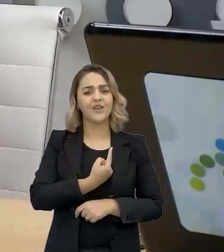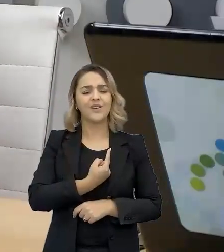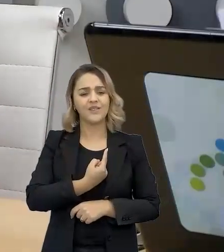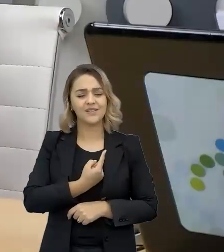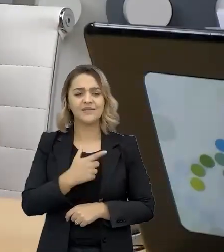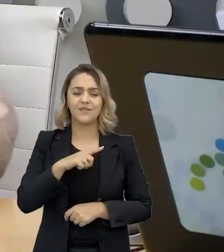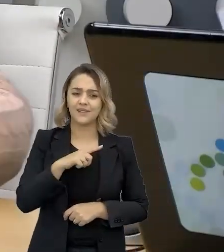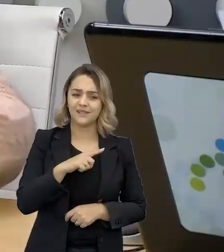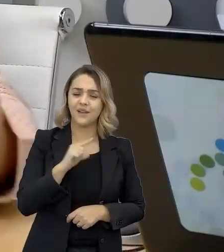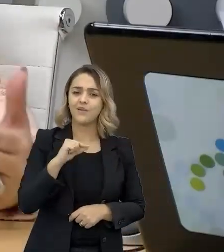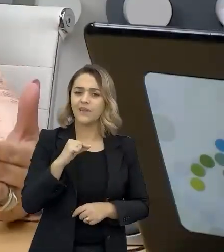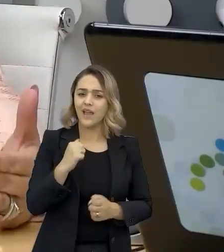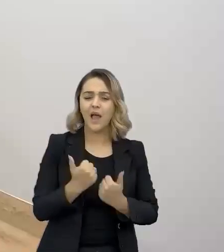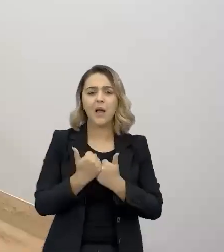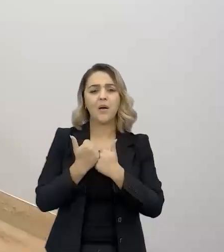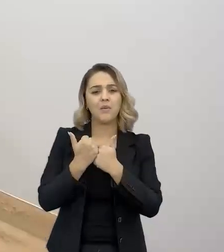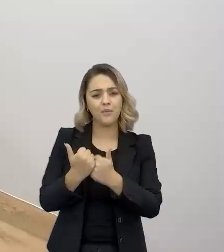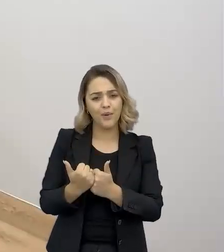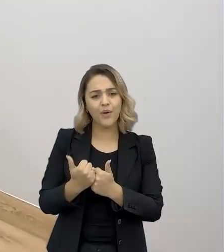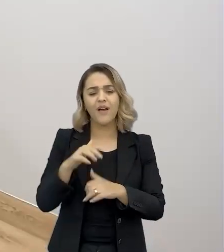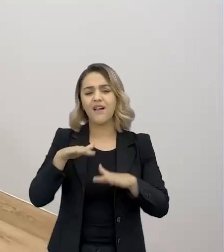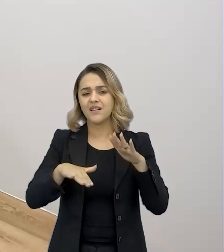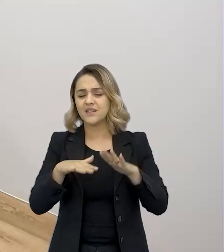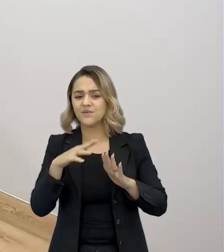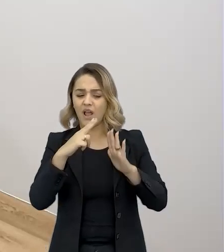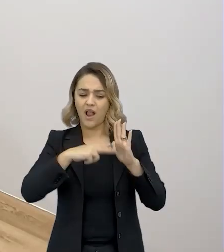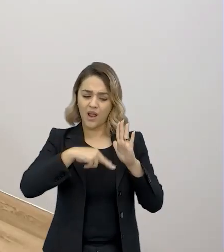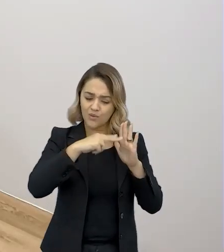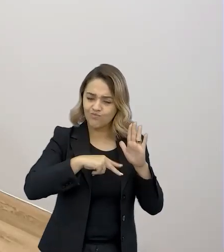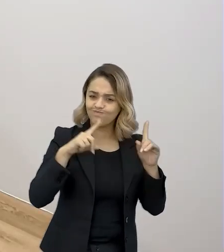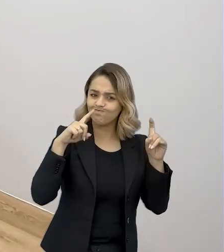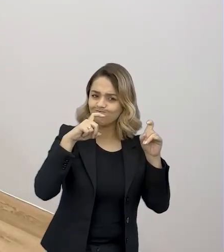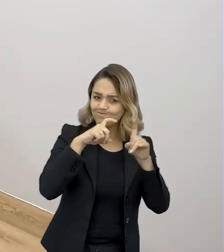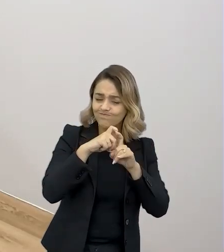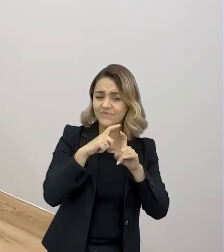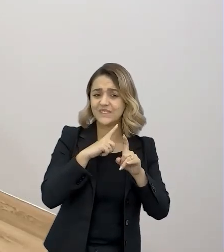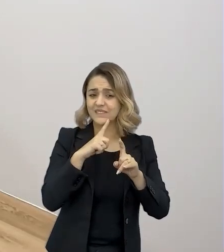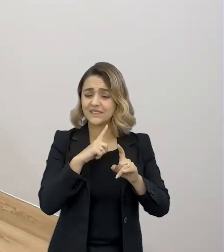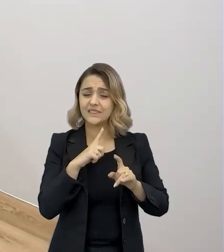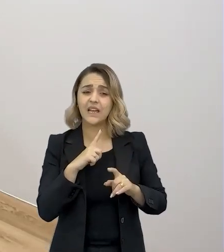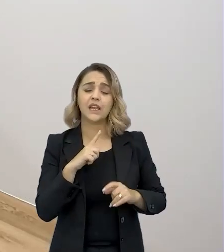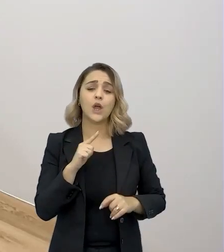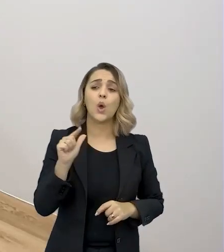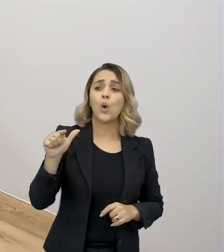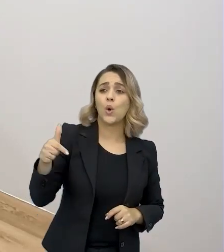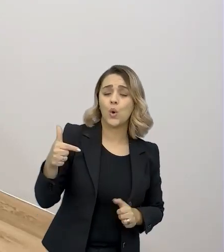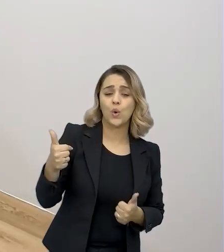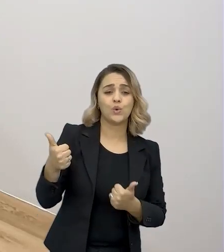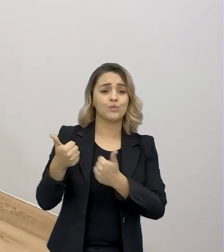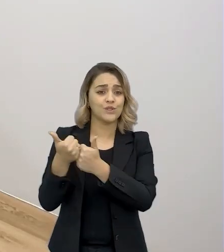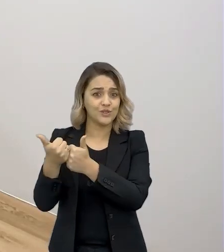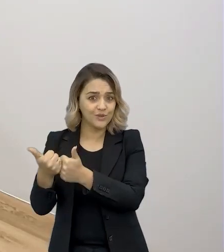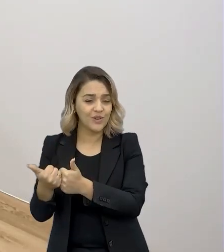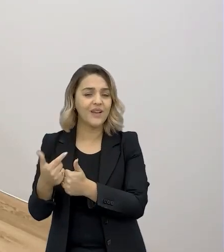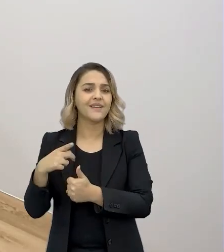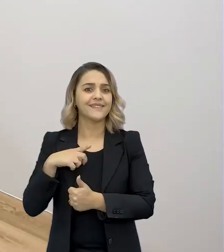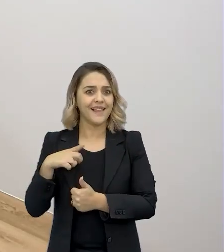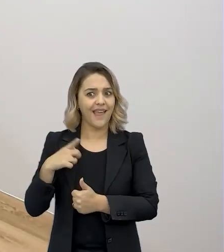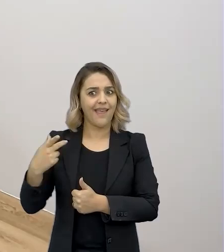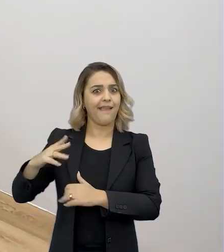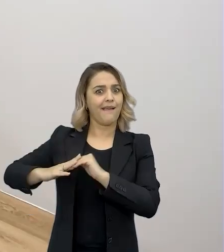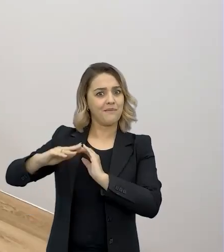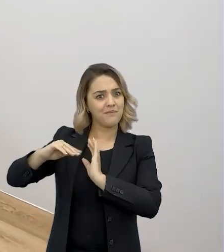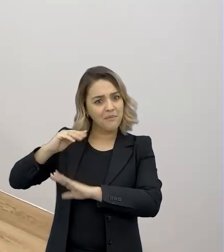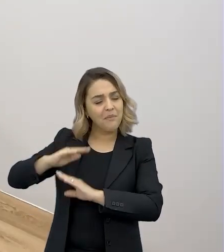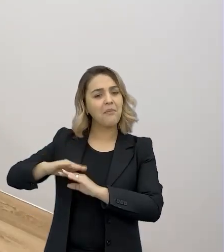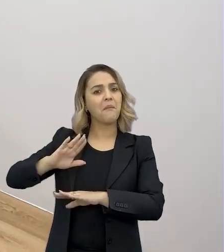com o outro. Ele tem dificuldade na leitura, então eu coloco o outro que já tem mais habilidade para